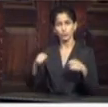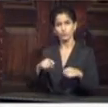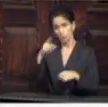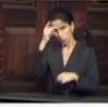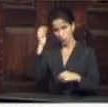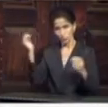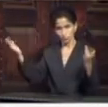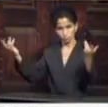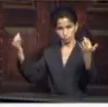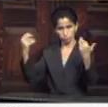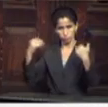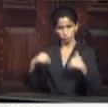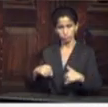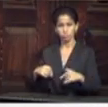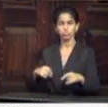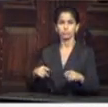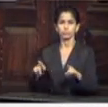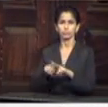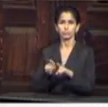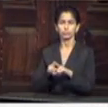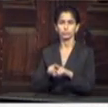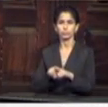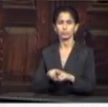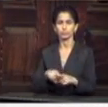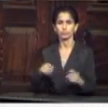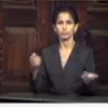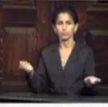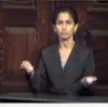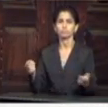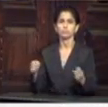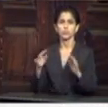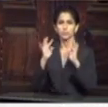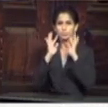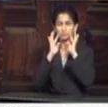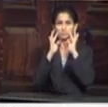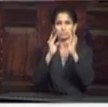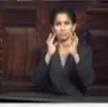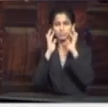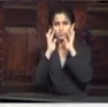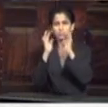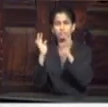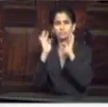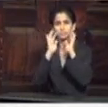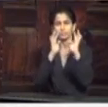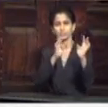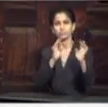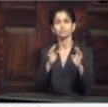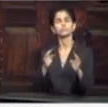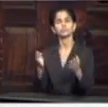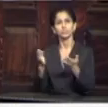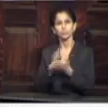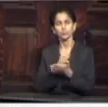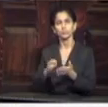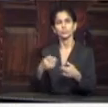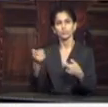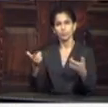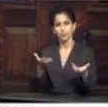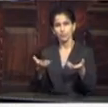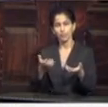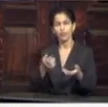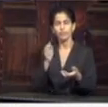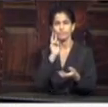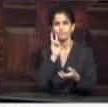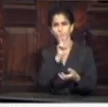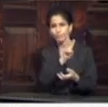vazias, sem a possibilidade de um mínimo acompanhamento daqueles que têm interesse nos temas que estão